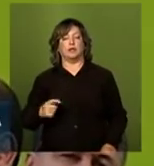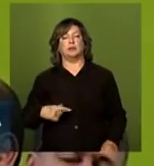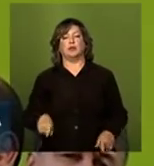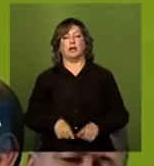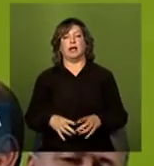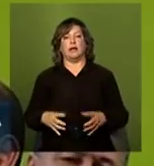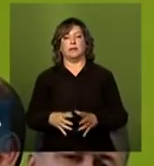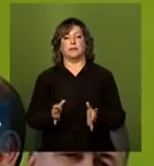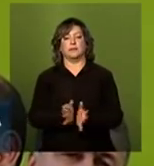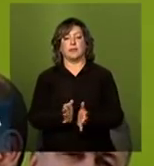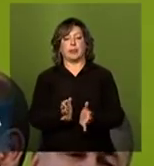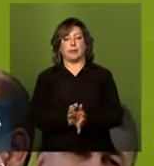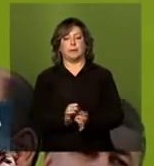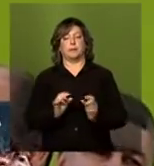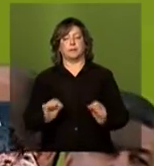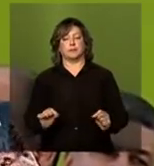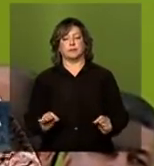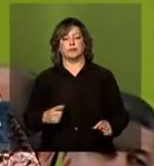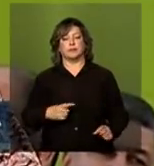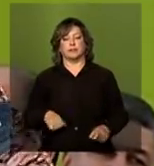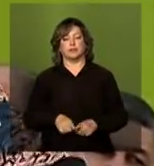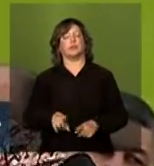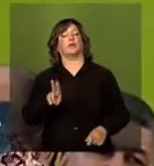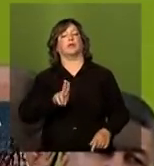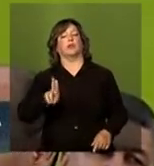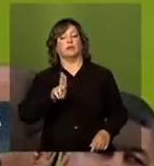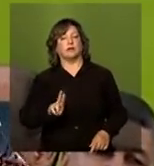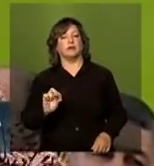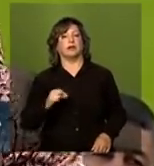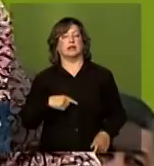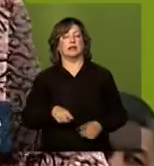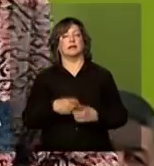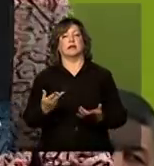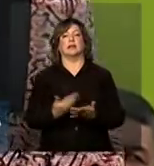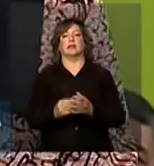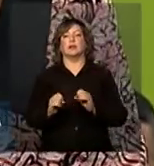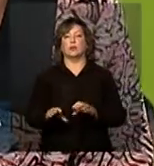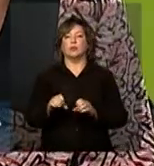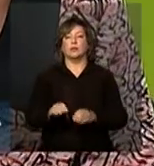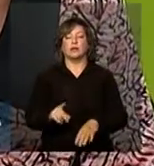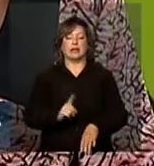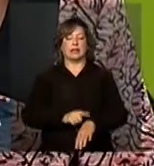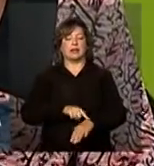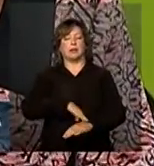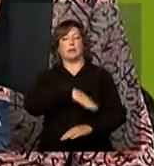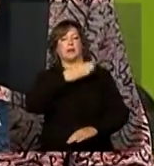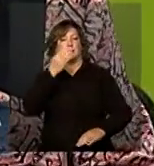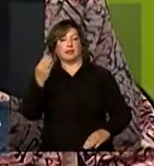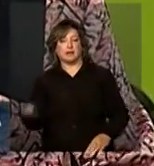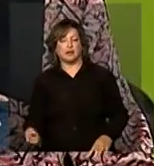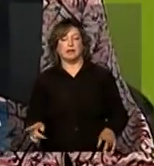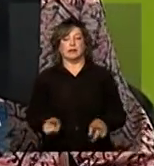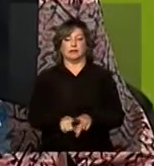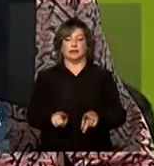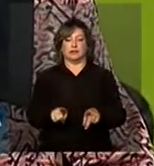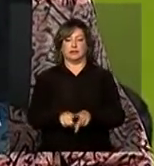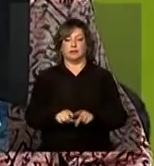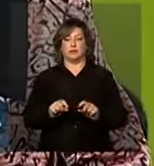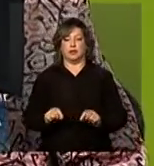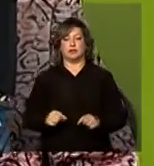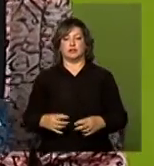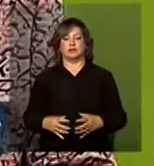Educacional tanto Universitário quanto na educação em tempo integral e também no